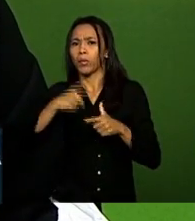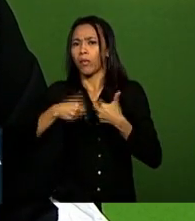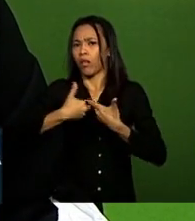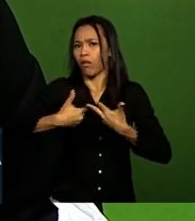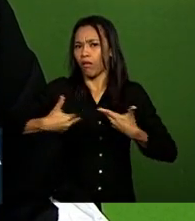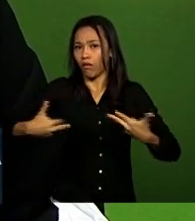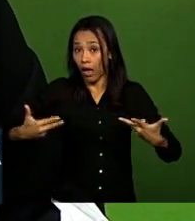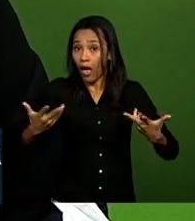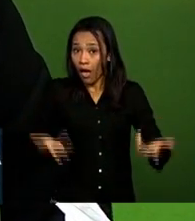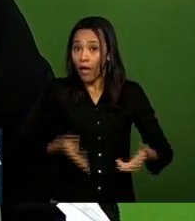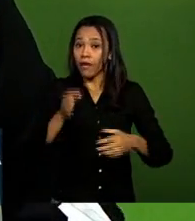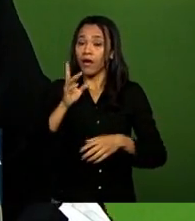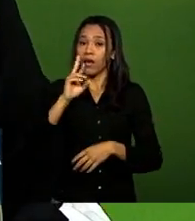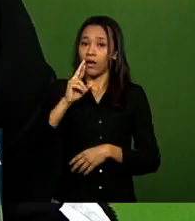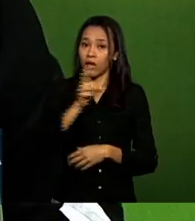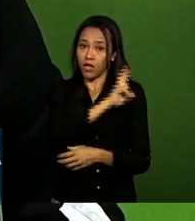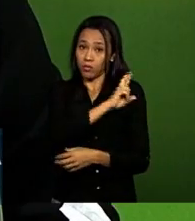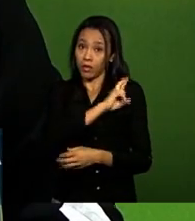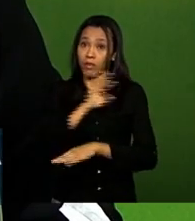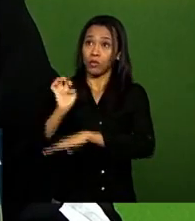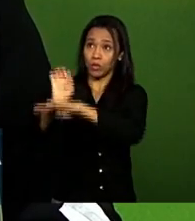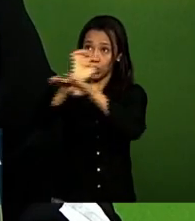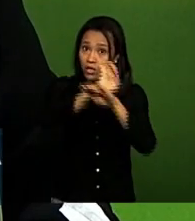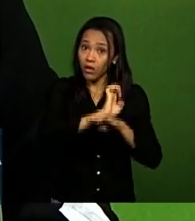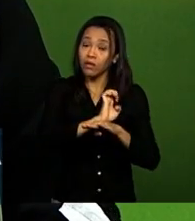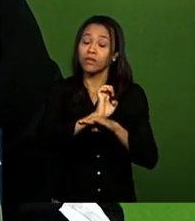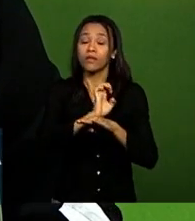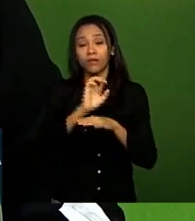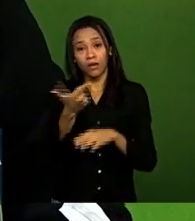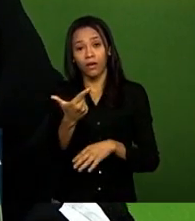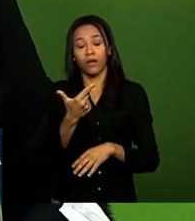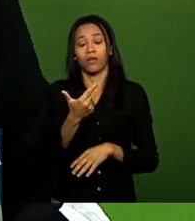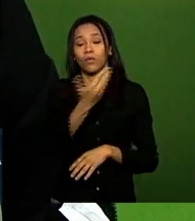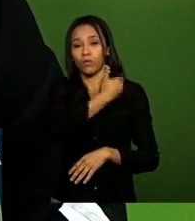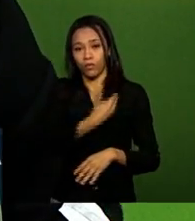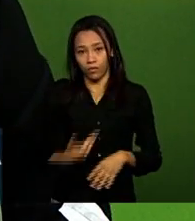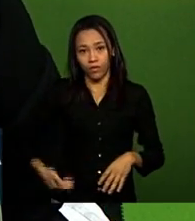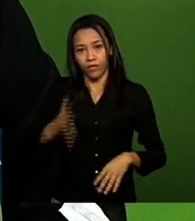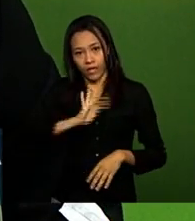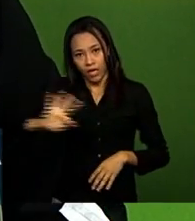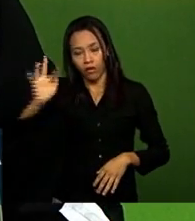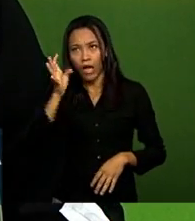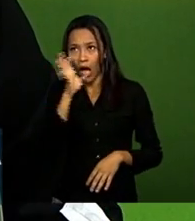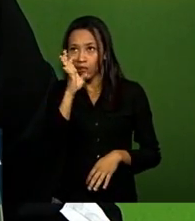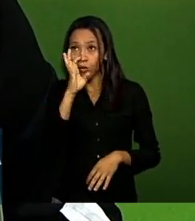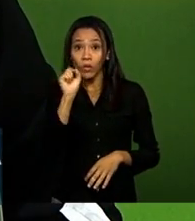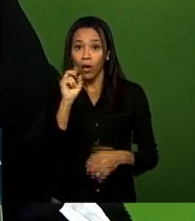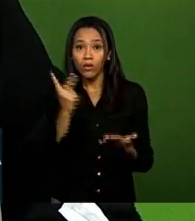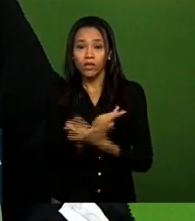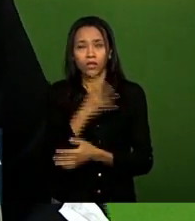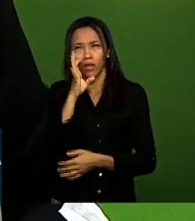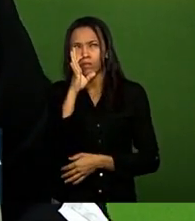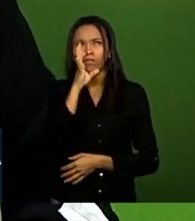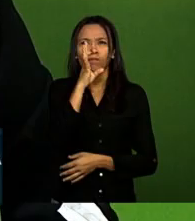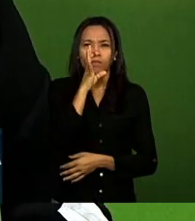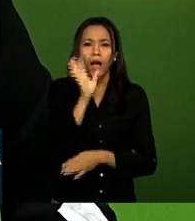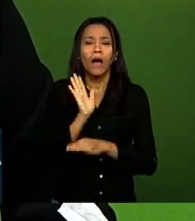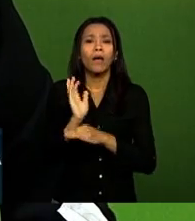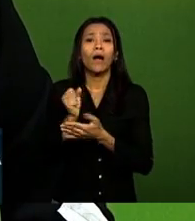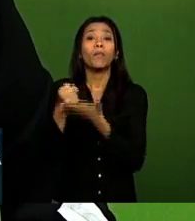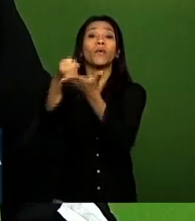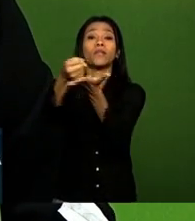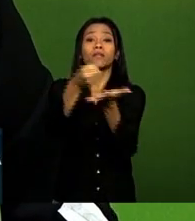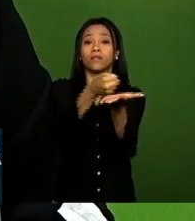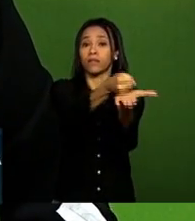direto dos estados e de municípios é evidente que o governo federal está atento apoiando todas as iniciativas através de